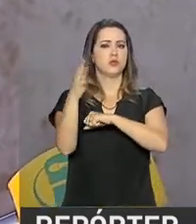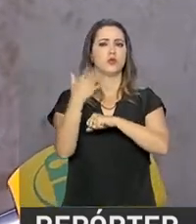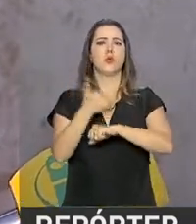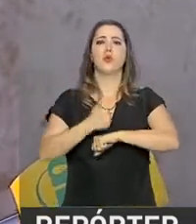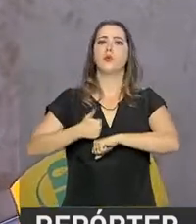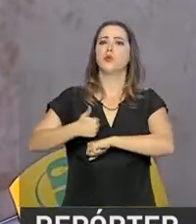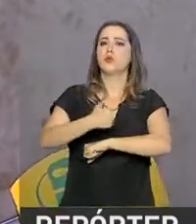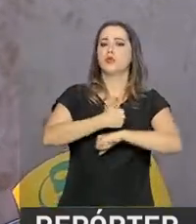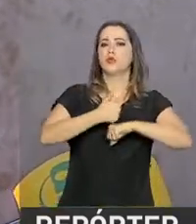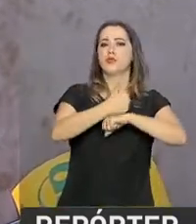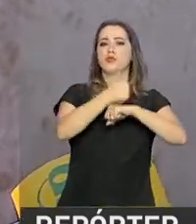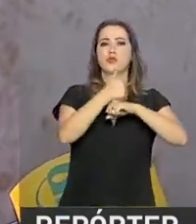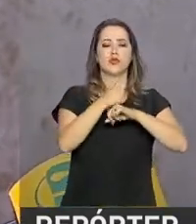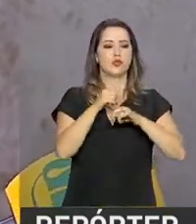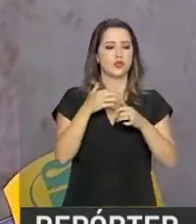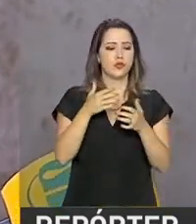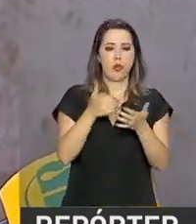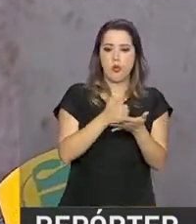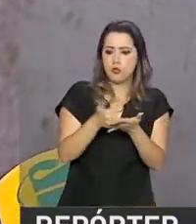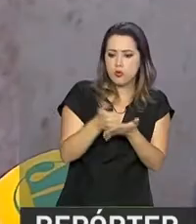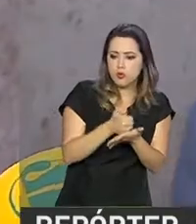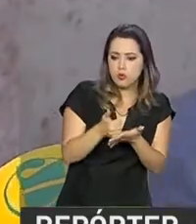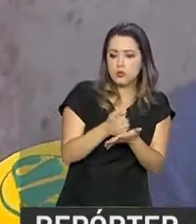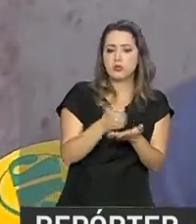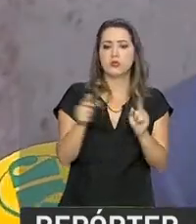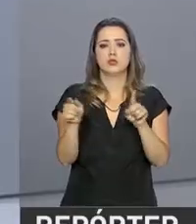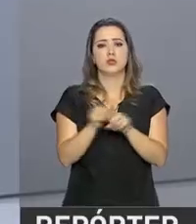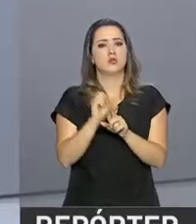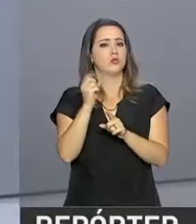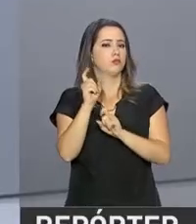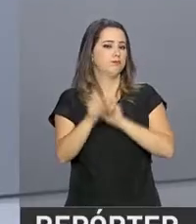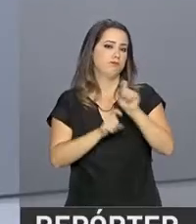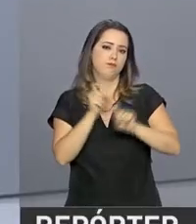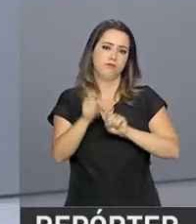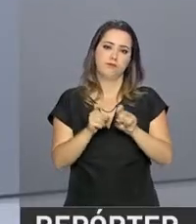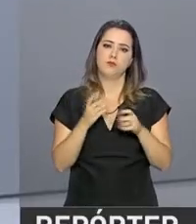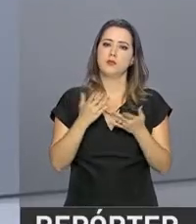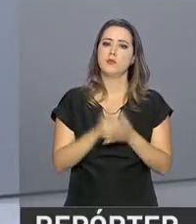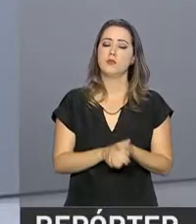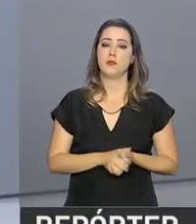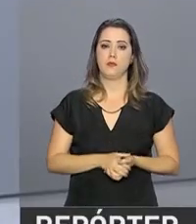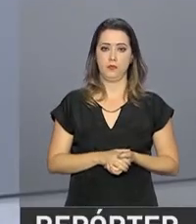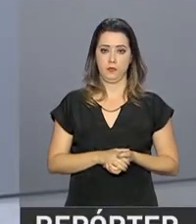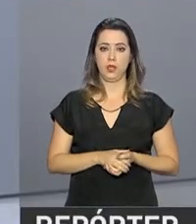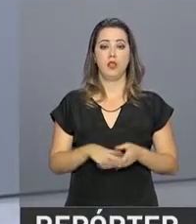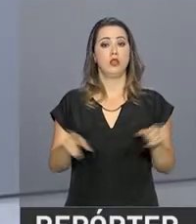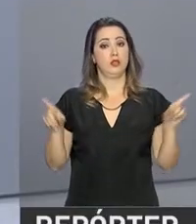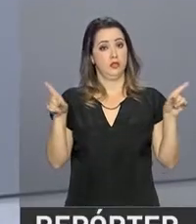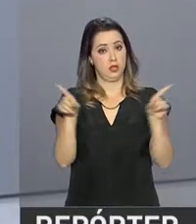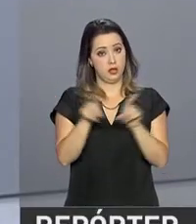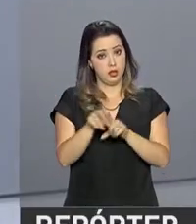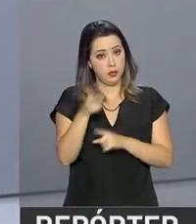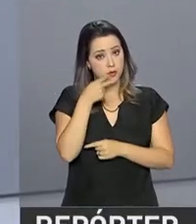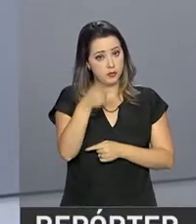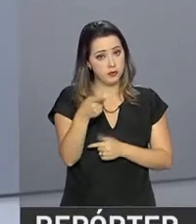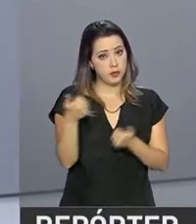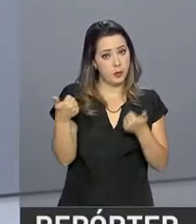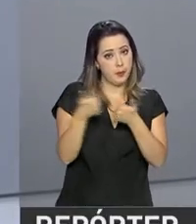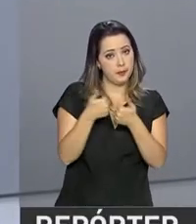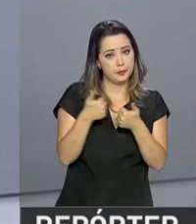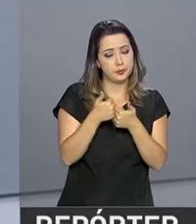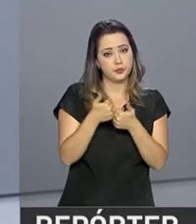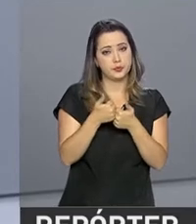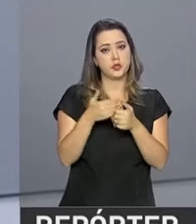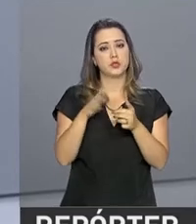o desenvolvimento de aplicativos seja no mundo da informática o ministro alberto beltrame falou ainda sobre a proximidade